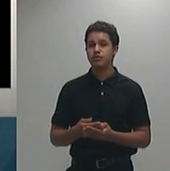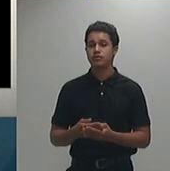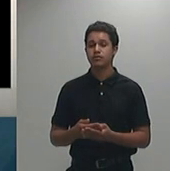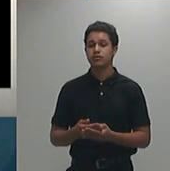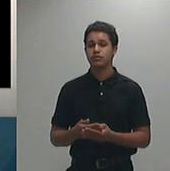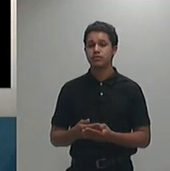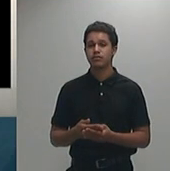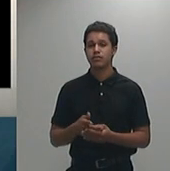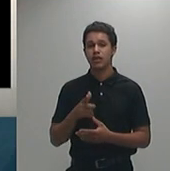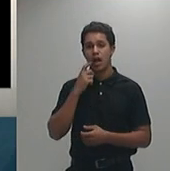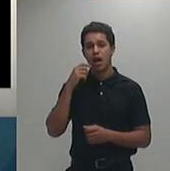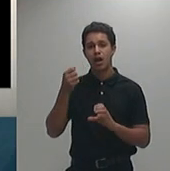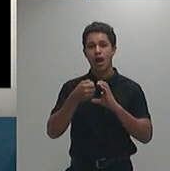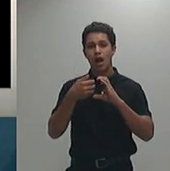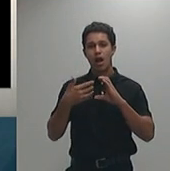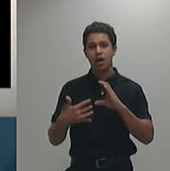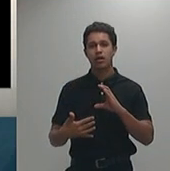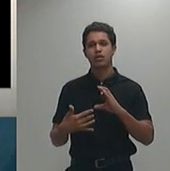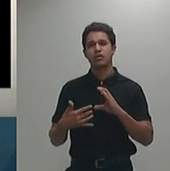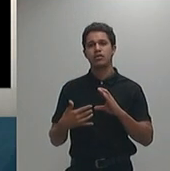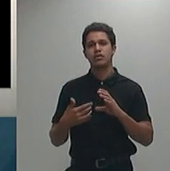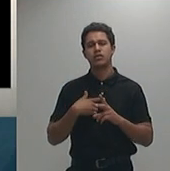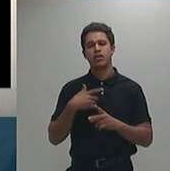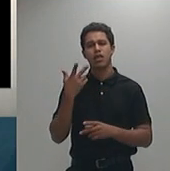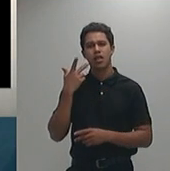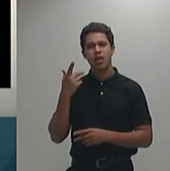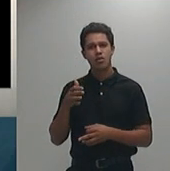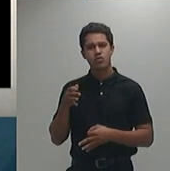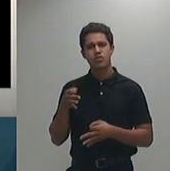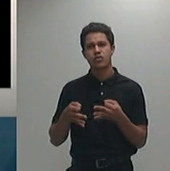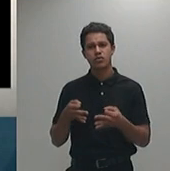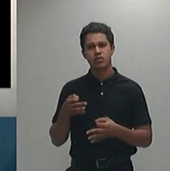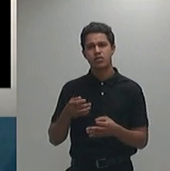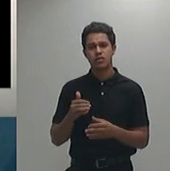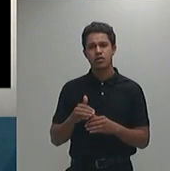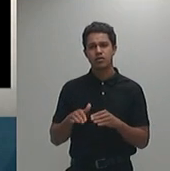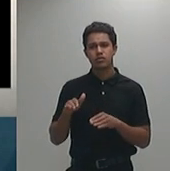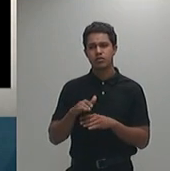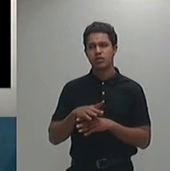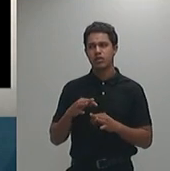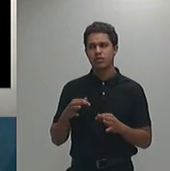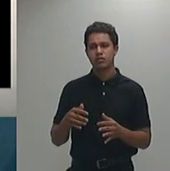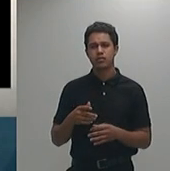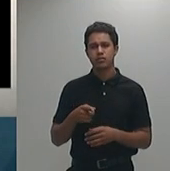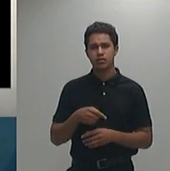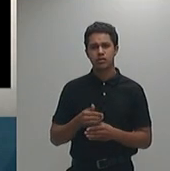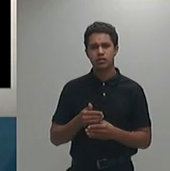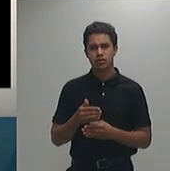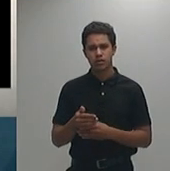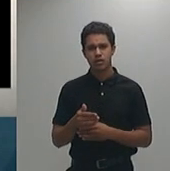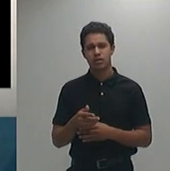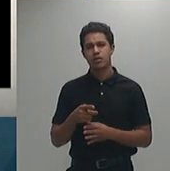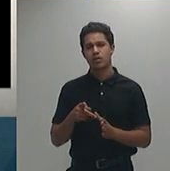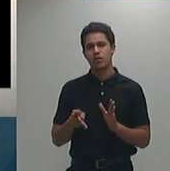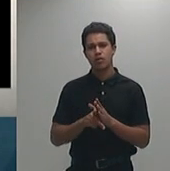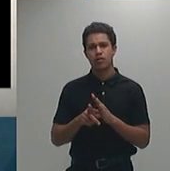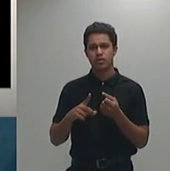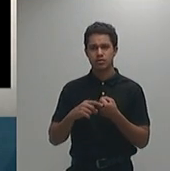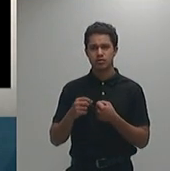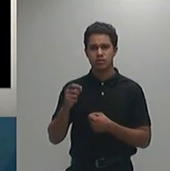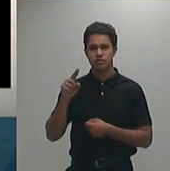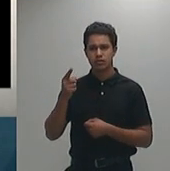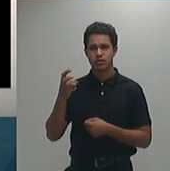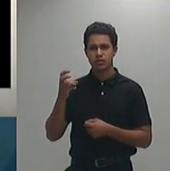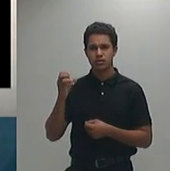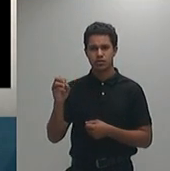característica não é de natureza jurisdicional dos tribunais arbitrais e daí a incidência do artigo 105 inciso